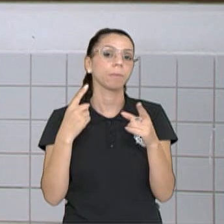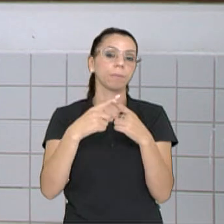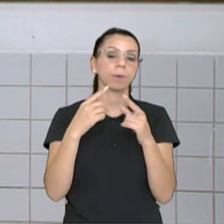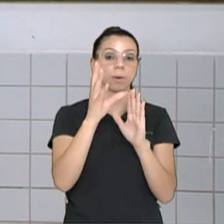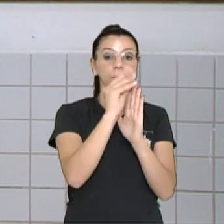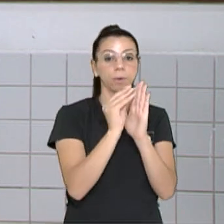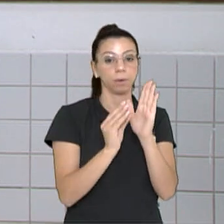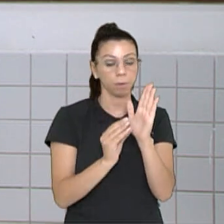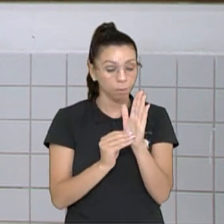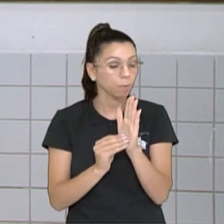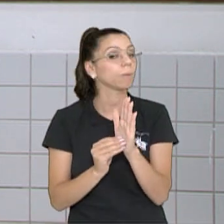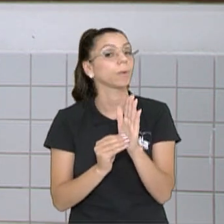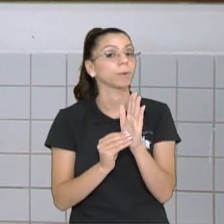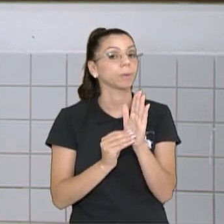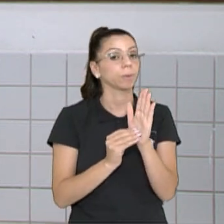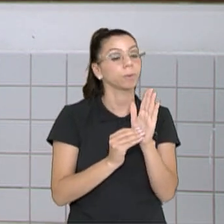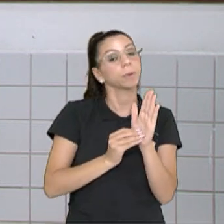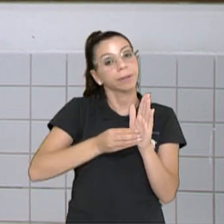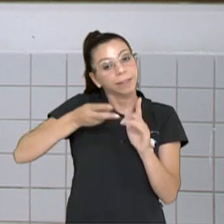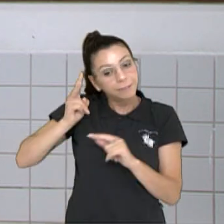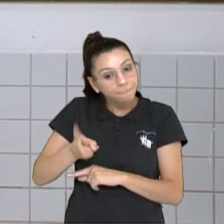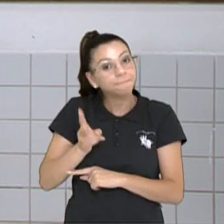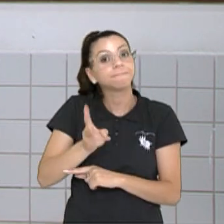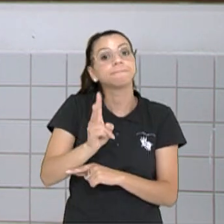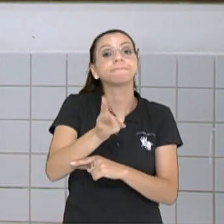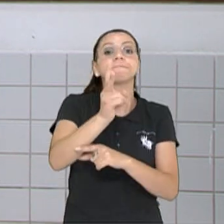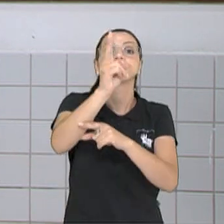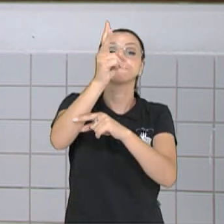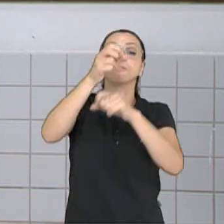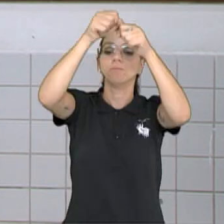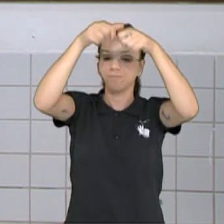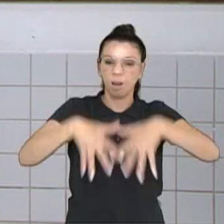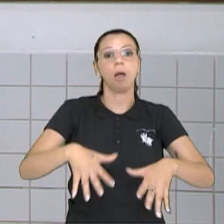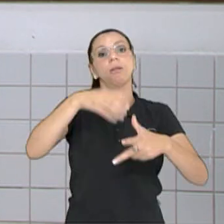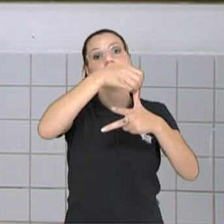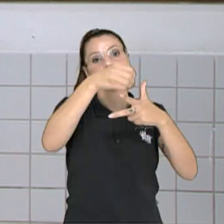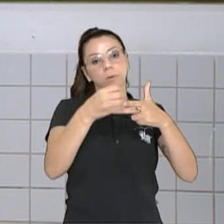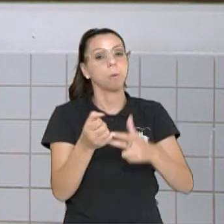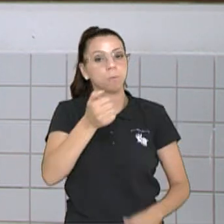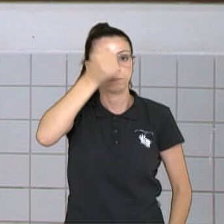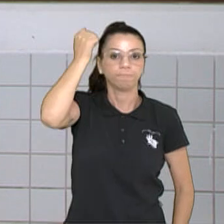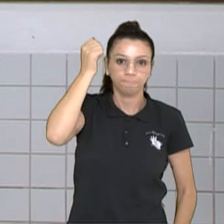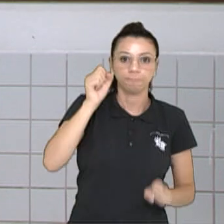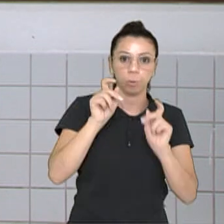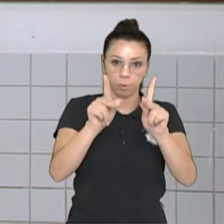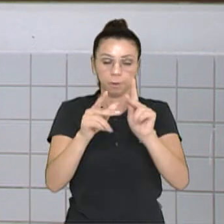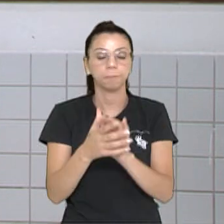não cai, já falei, vocês vão ficar com esse meme na minha vida, né? Ele não cai, ele despenca em vestibulares e Enem.